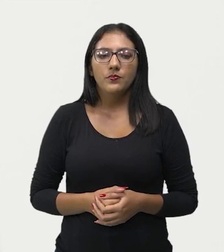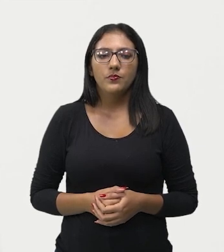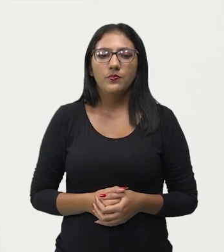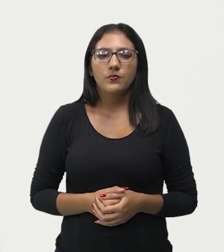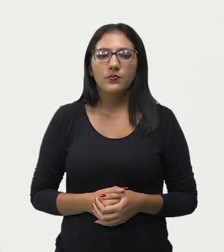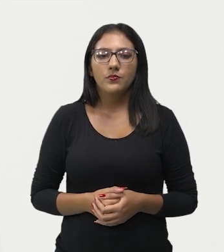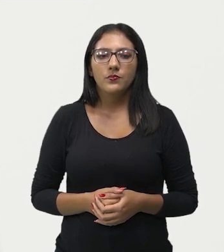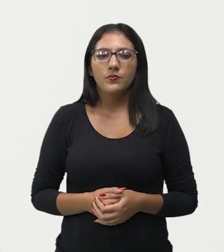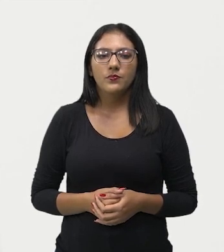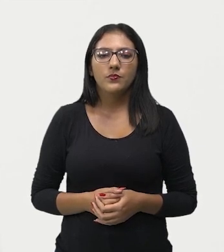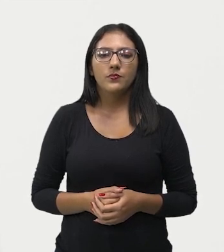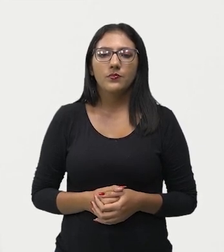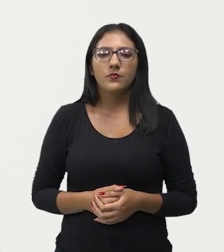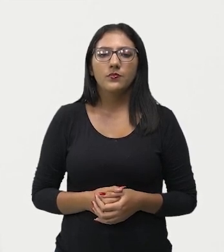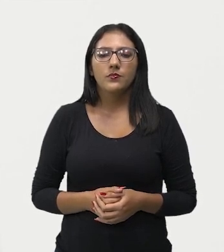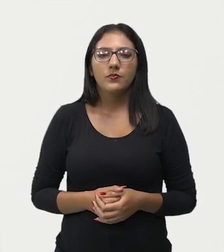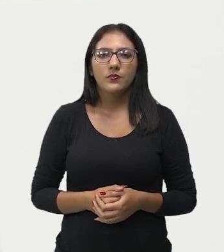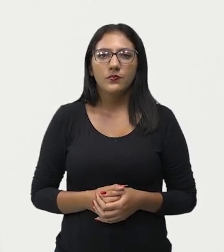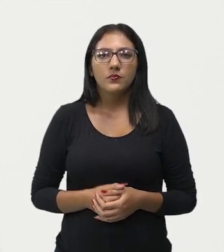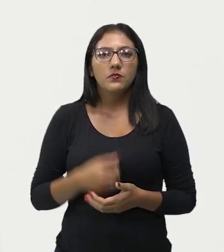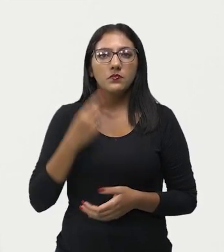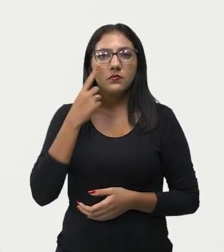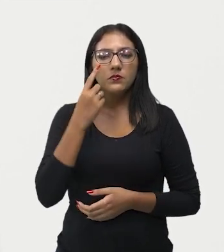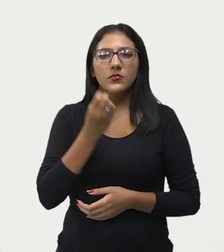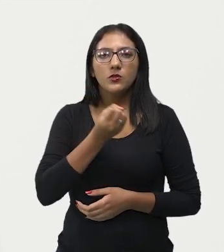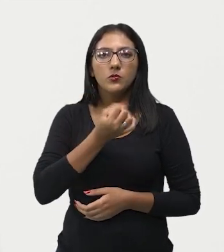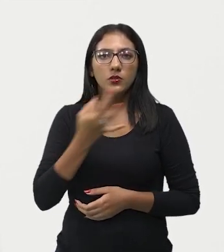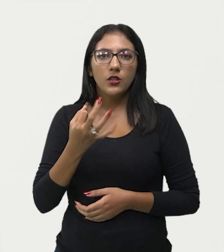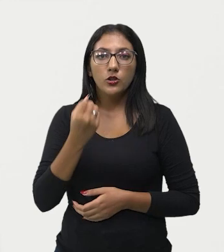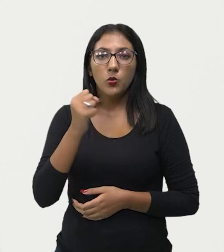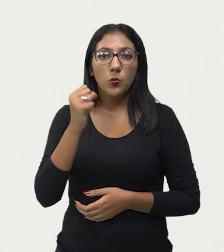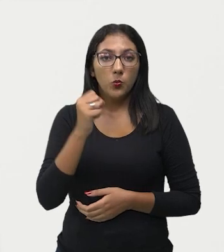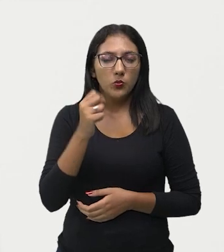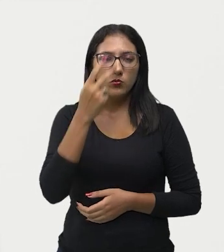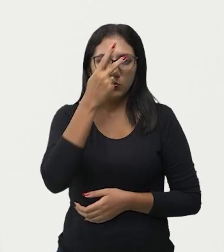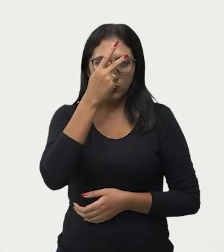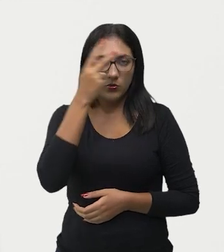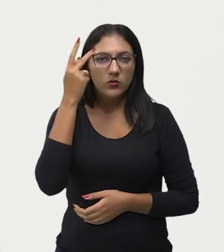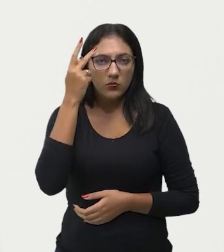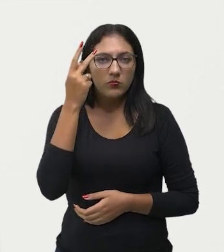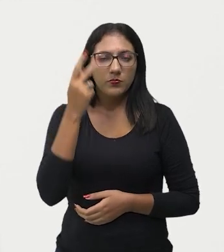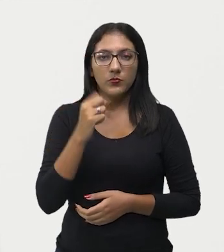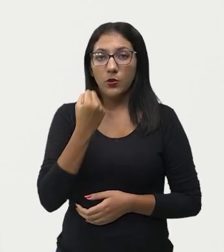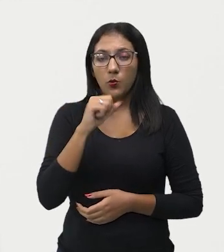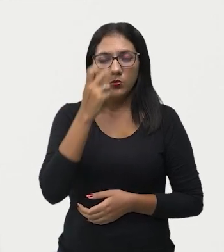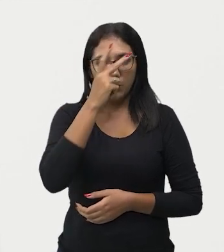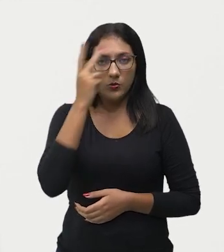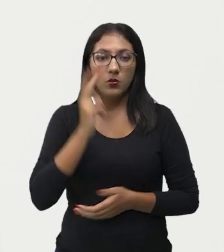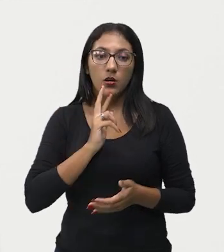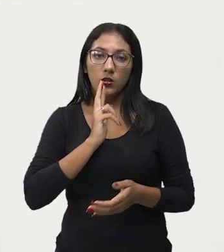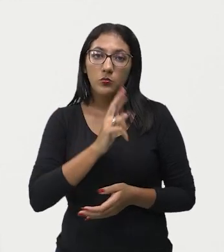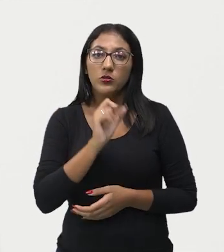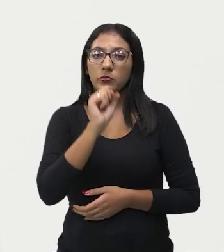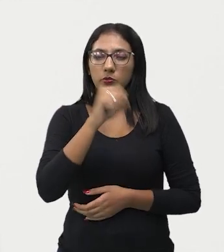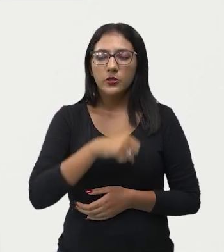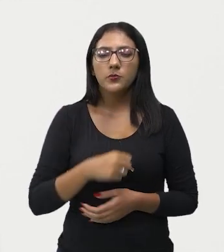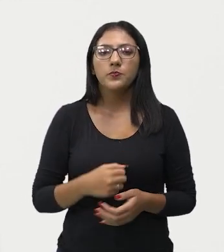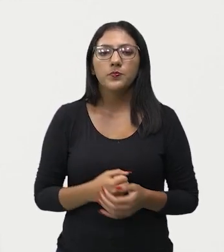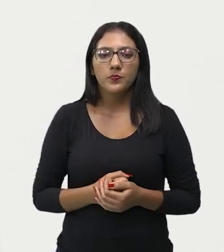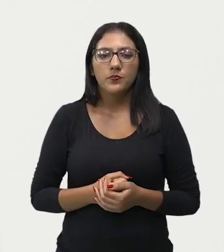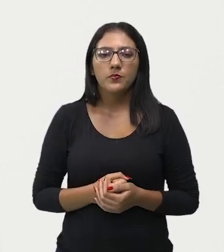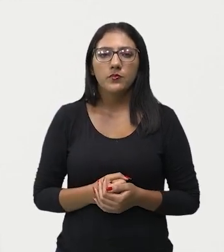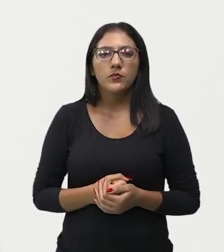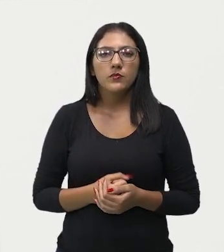4, 5, 6, 7, 8 pessoas. 8 pessoas responderam sim. Então, a frequência